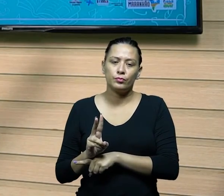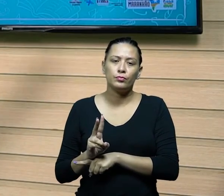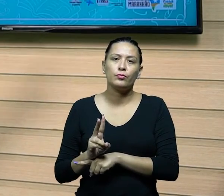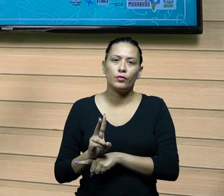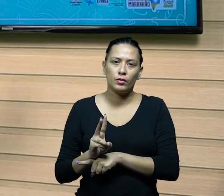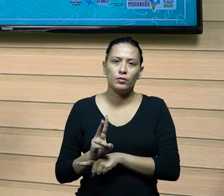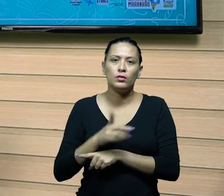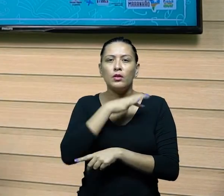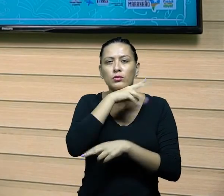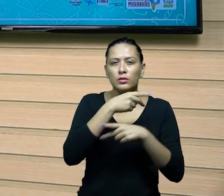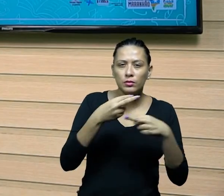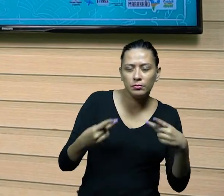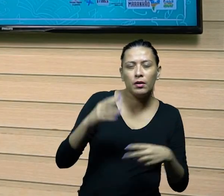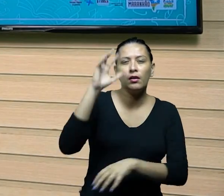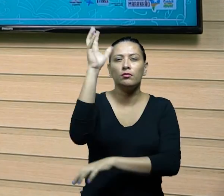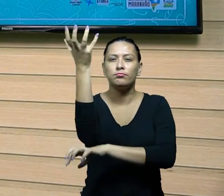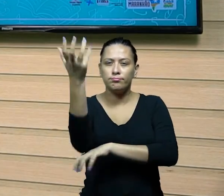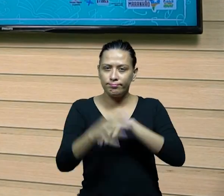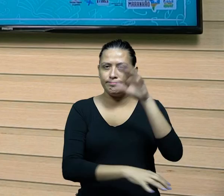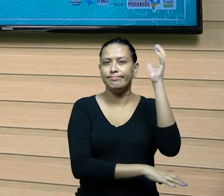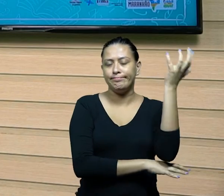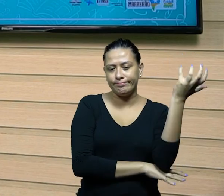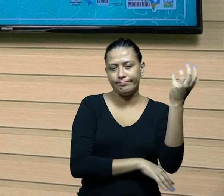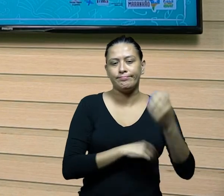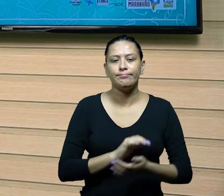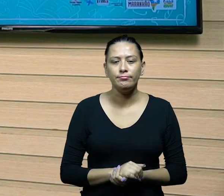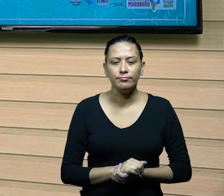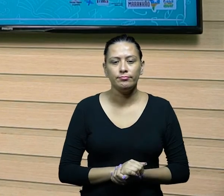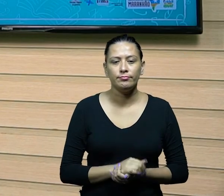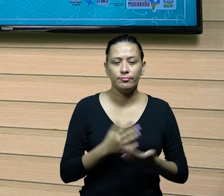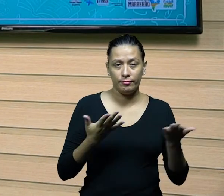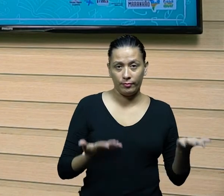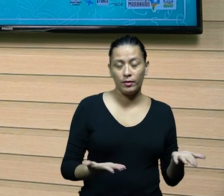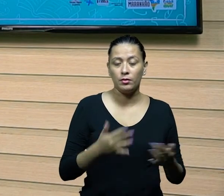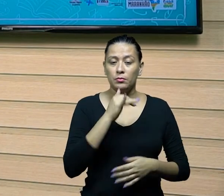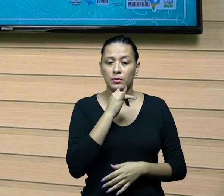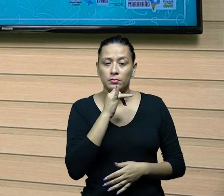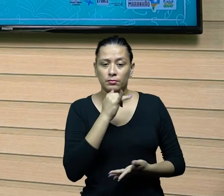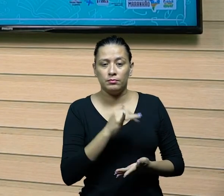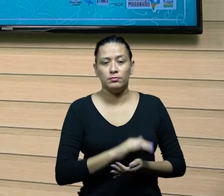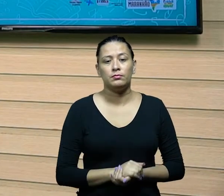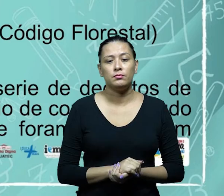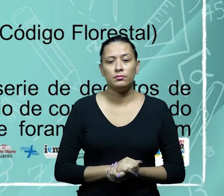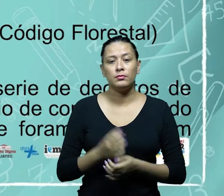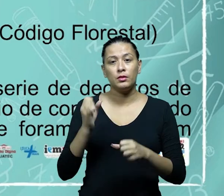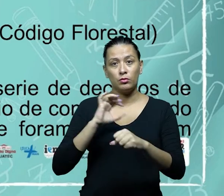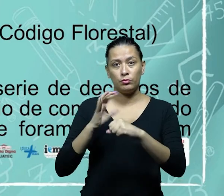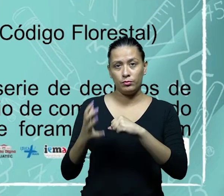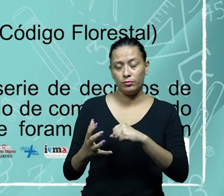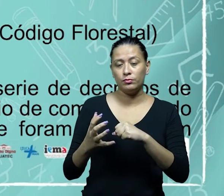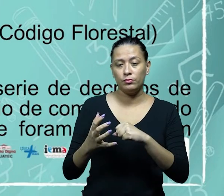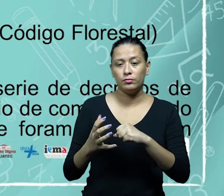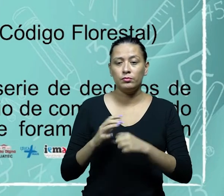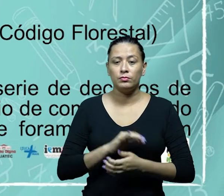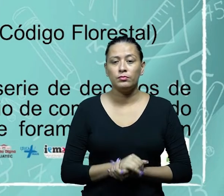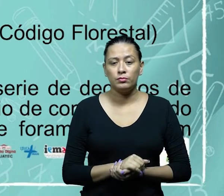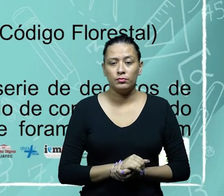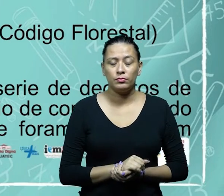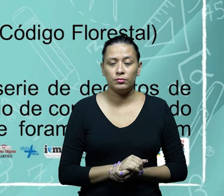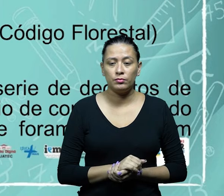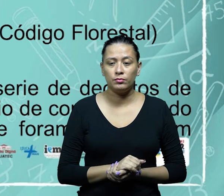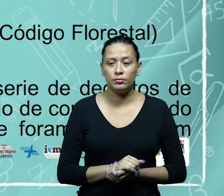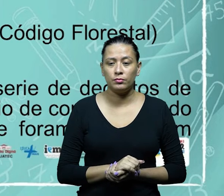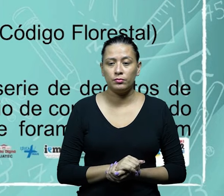código florestal o direito venha proteger né é a nossa fauna Nossa Flora bom então em